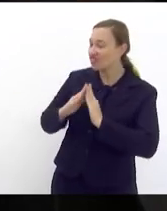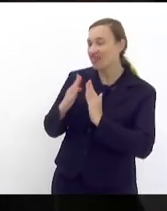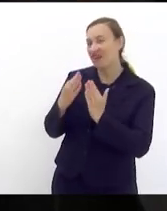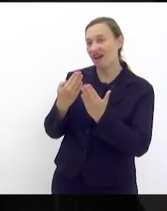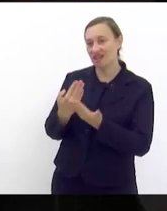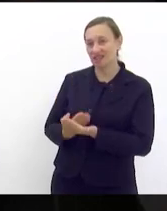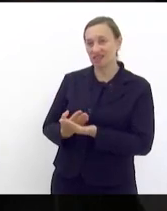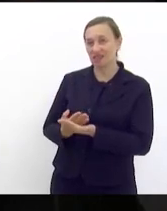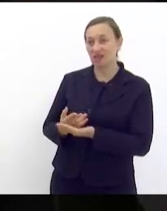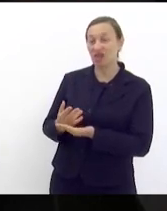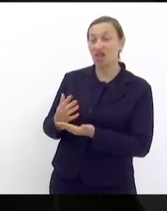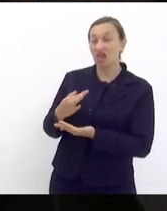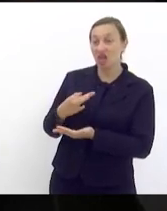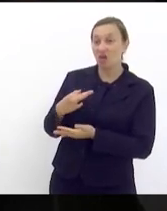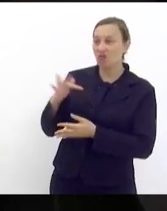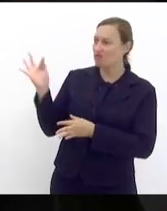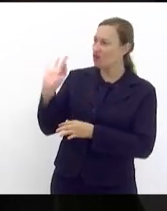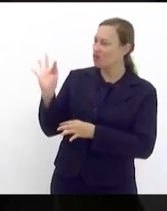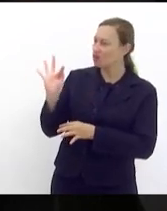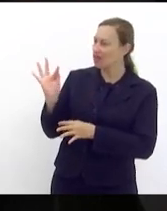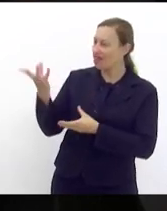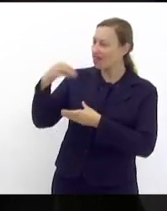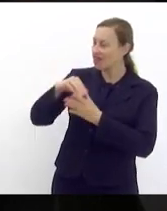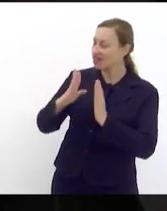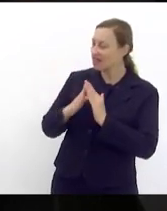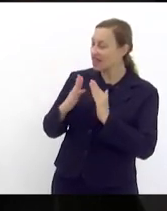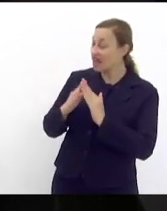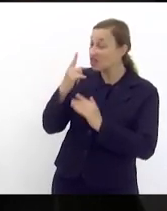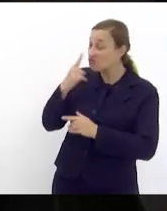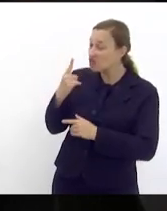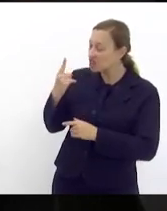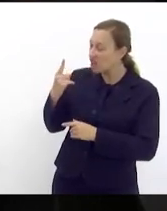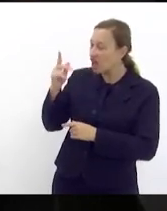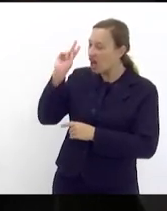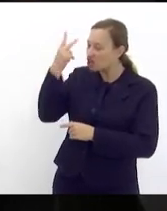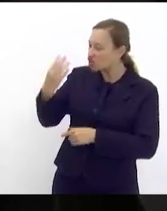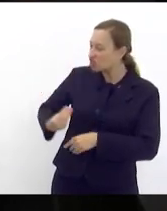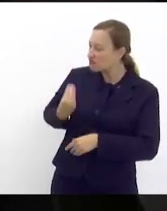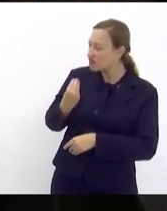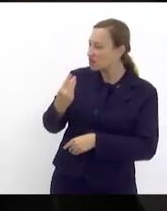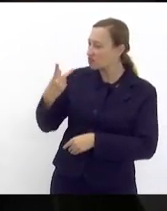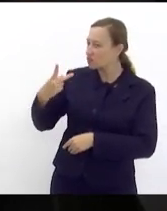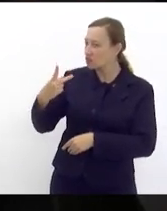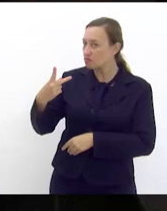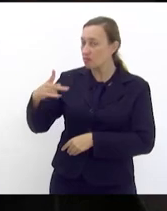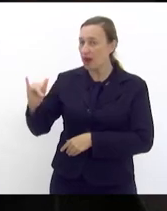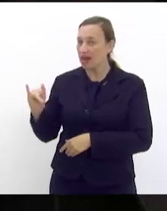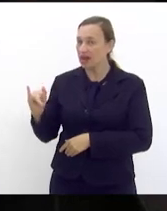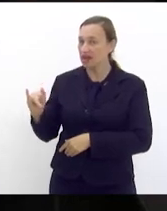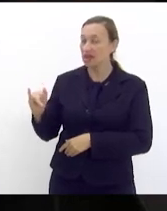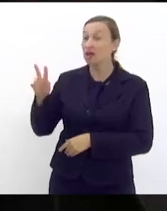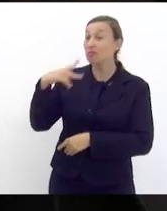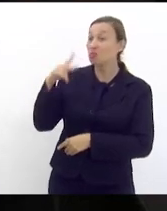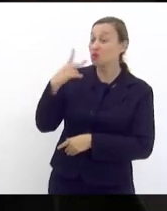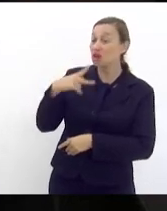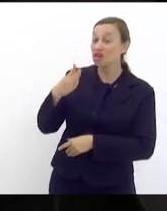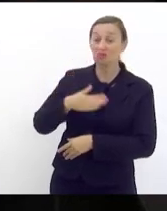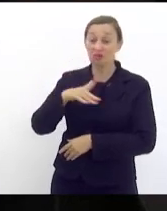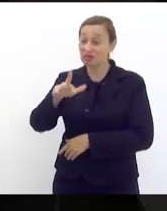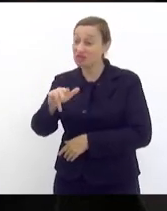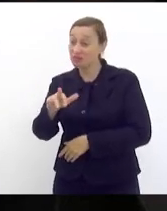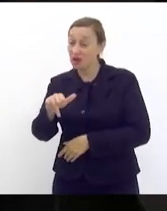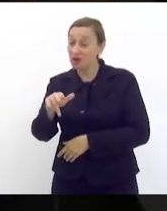dentro de casa, vendo com meu pai a sua história de vida, vendo com a minha mãe, e aqui com meus irmãos presentes,